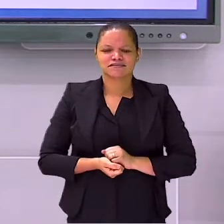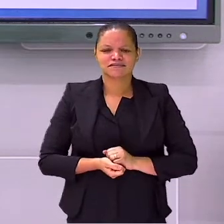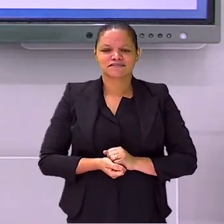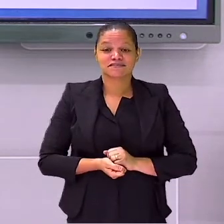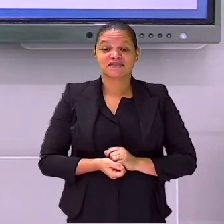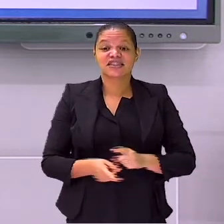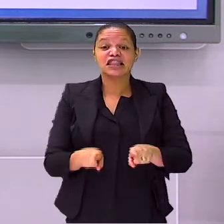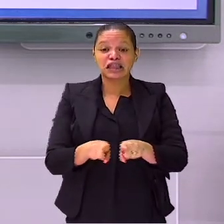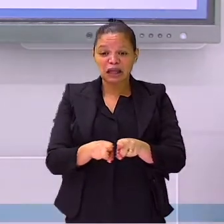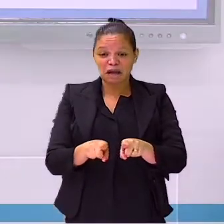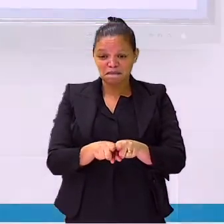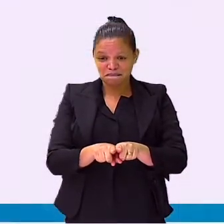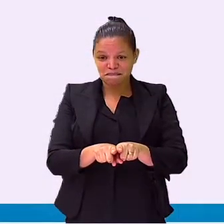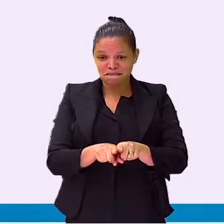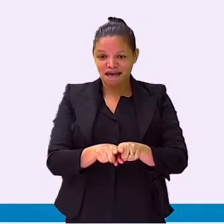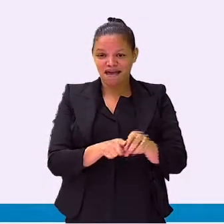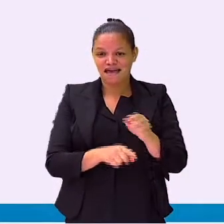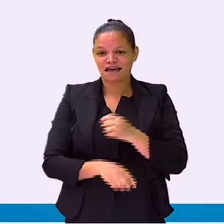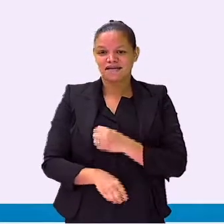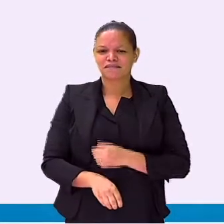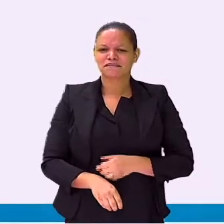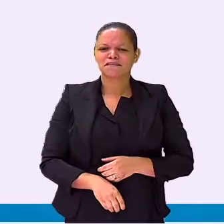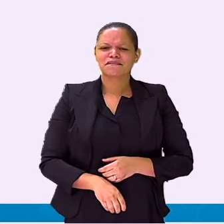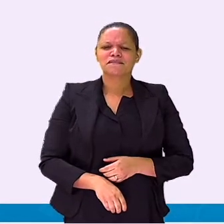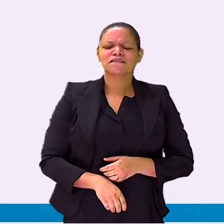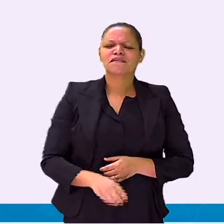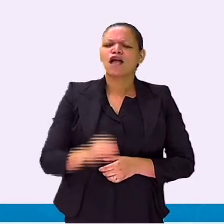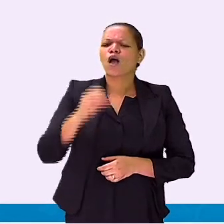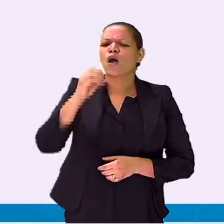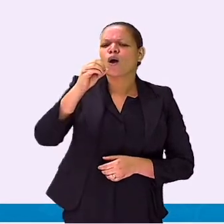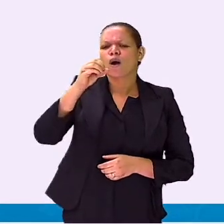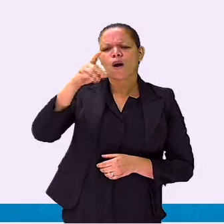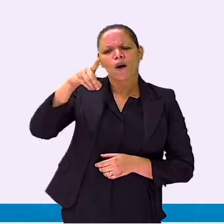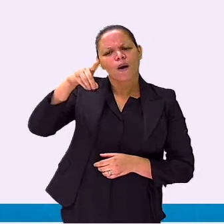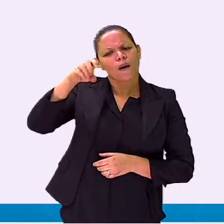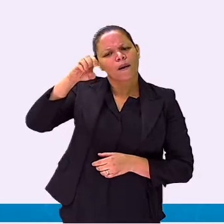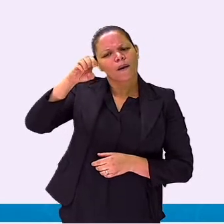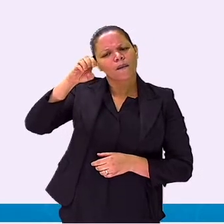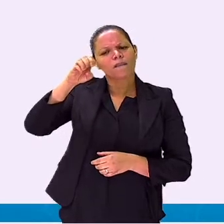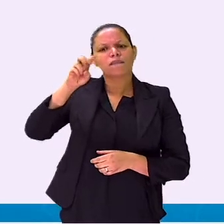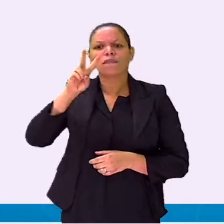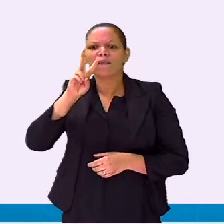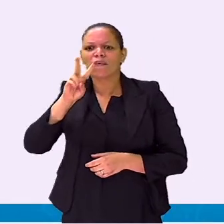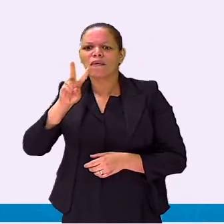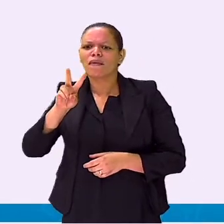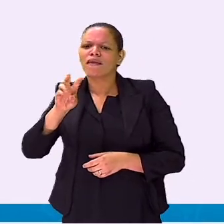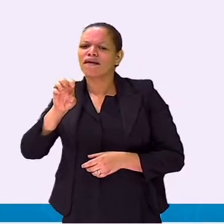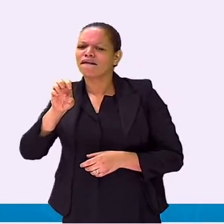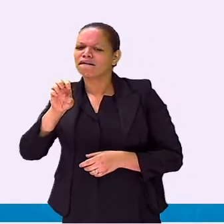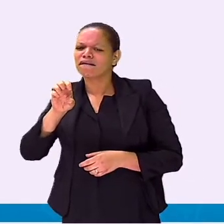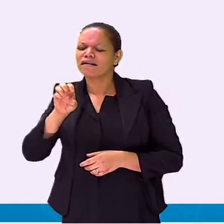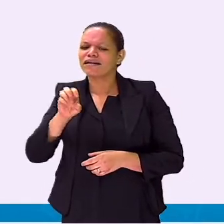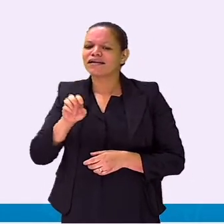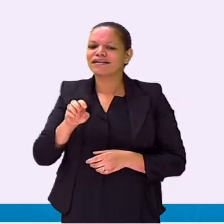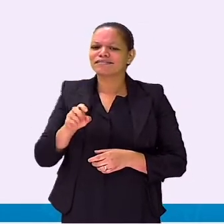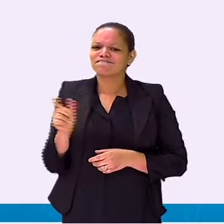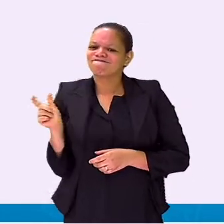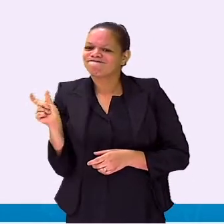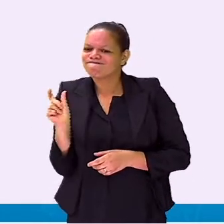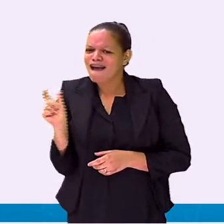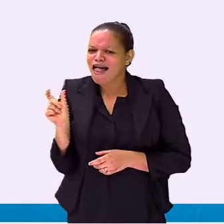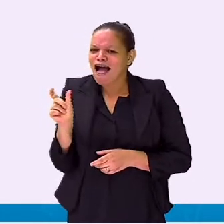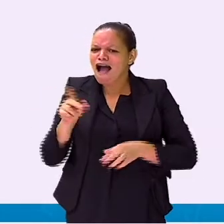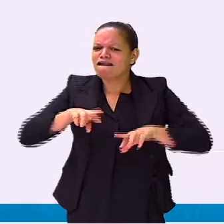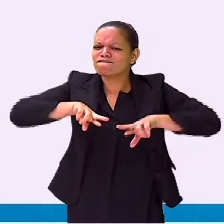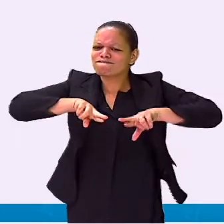Observei. Vamos ler junto comigo? Observei. A mineiridade aqui voa alto e